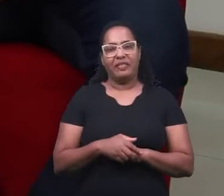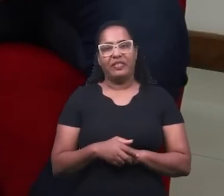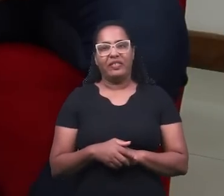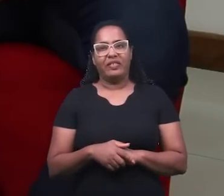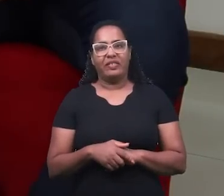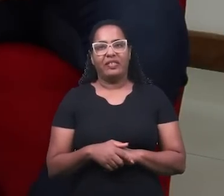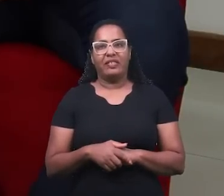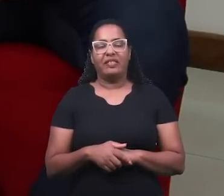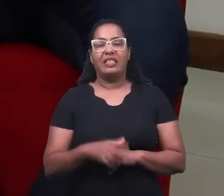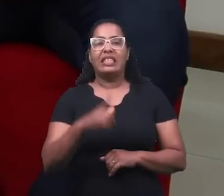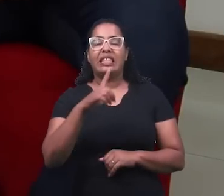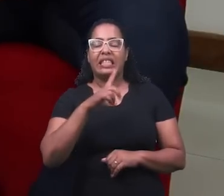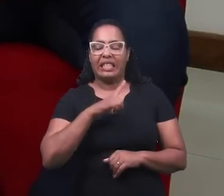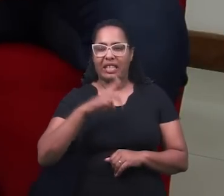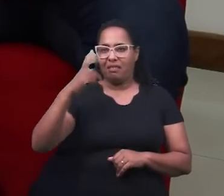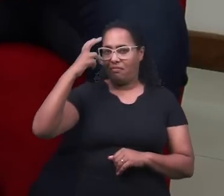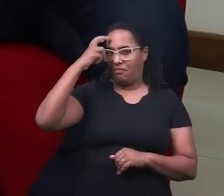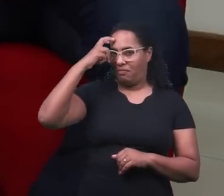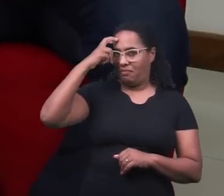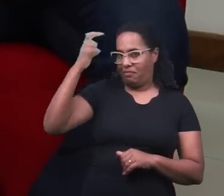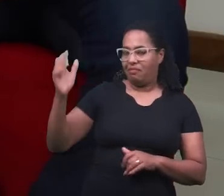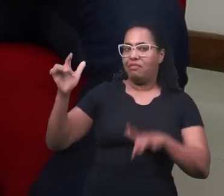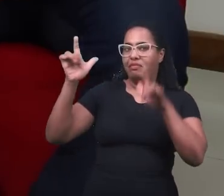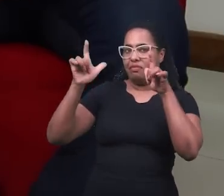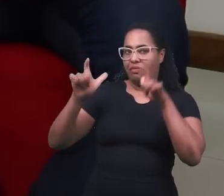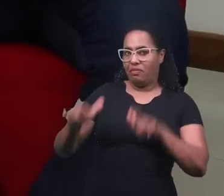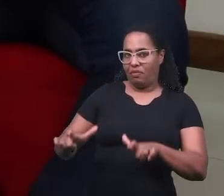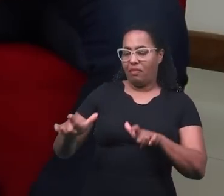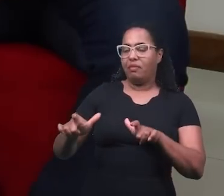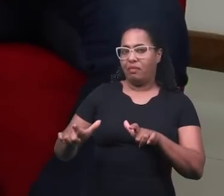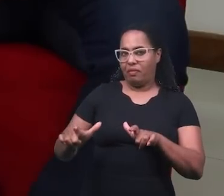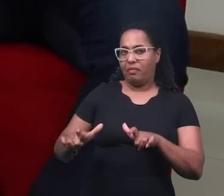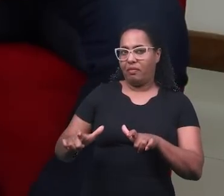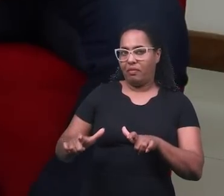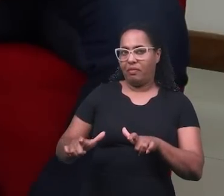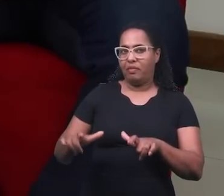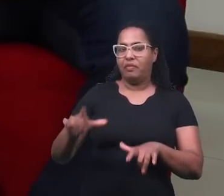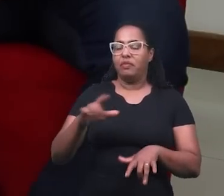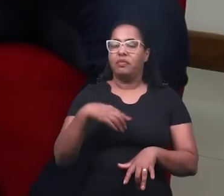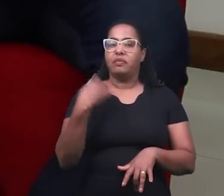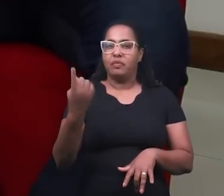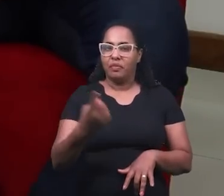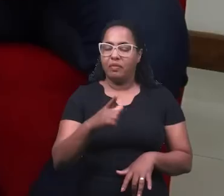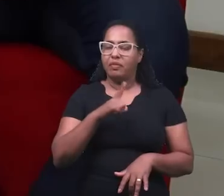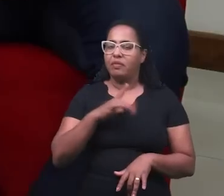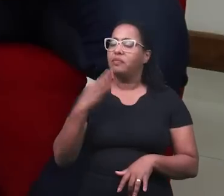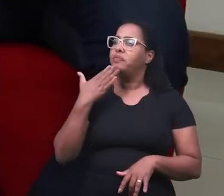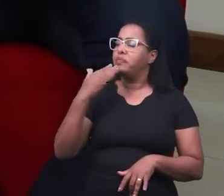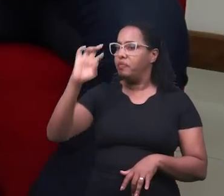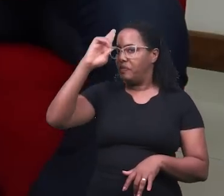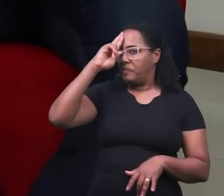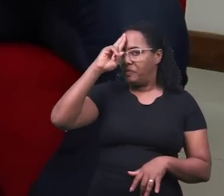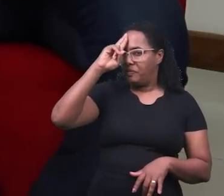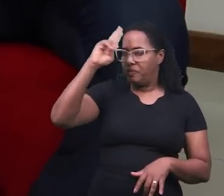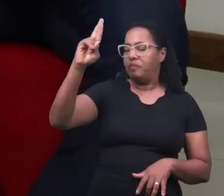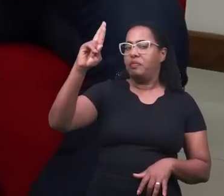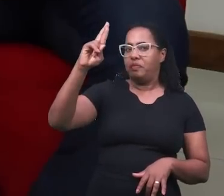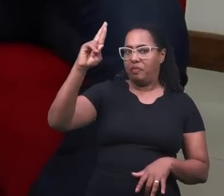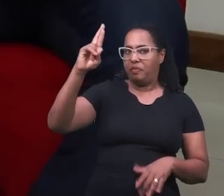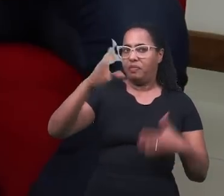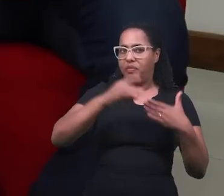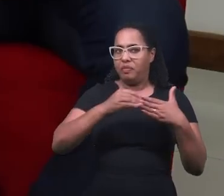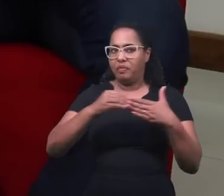Pastor, existe uma cultura local, né? E a gente tem pedido ao Senhor, né, direção